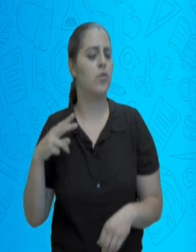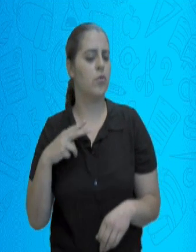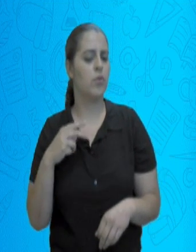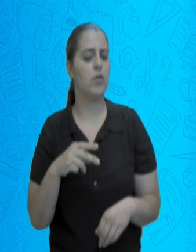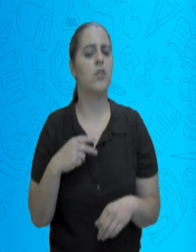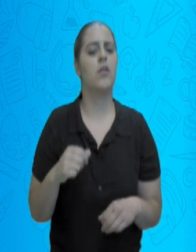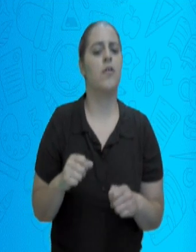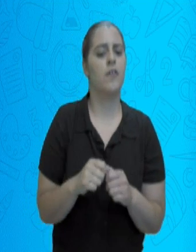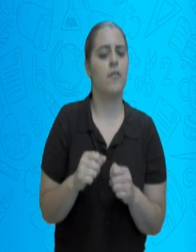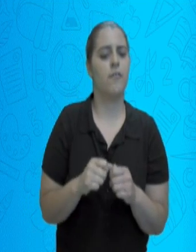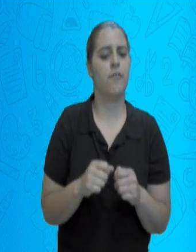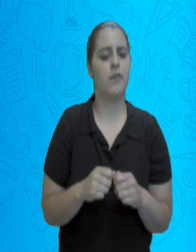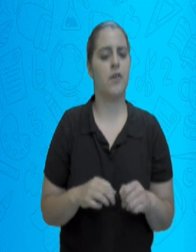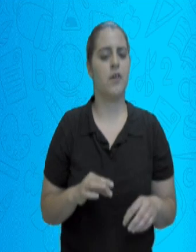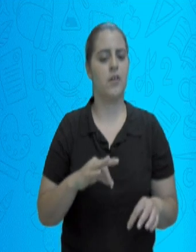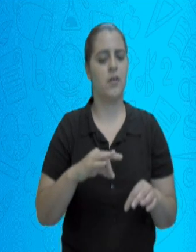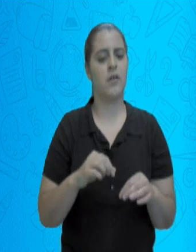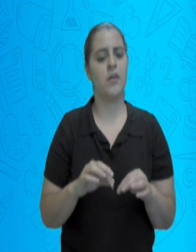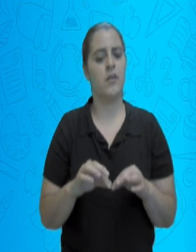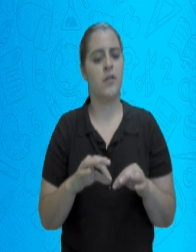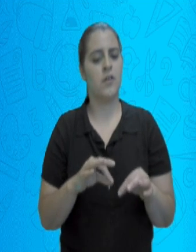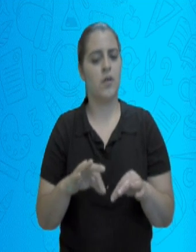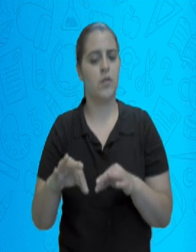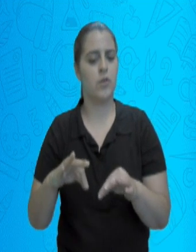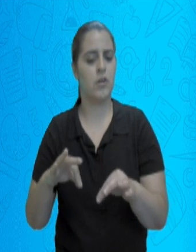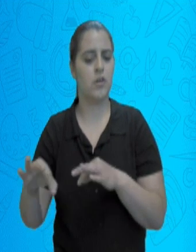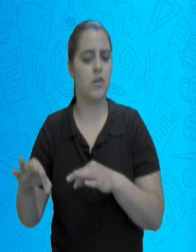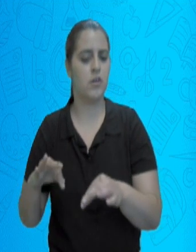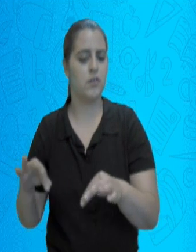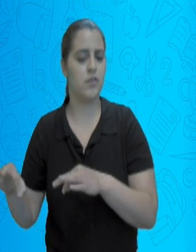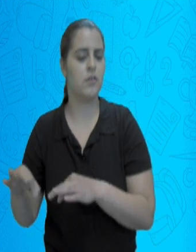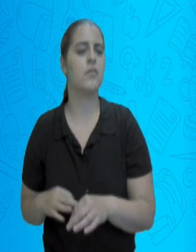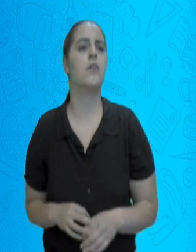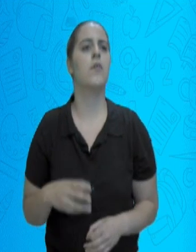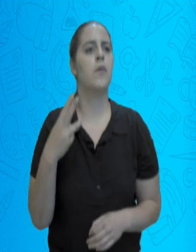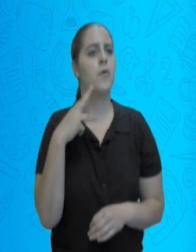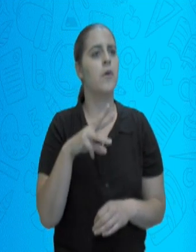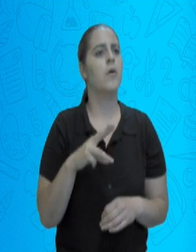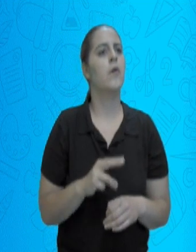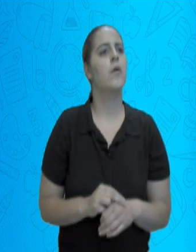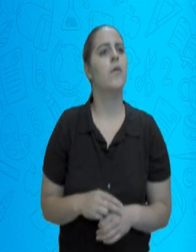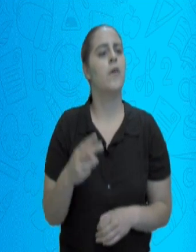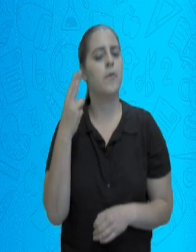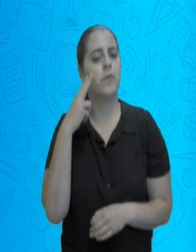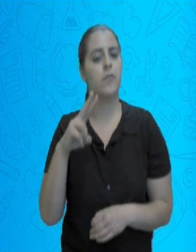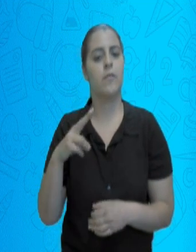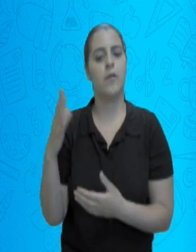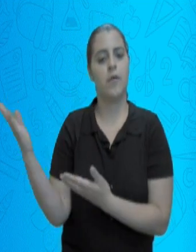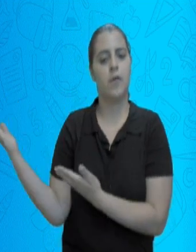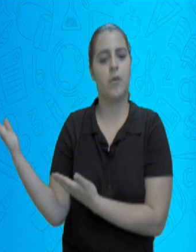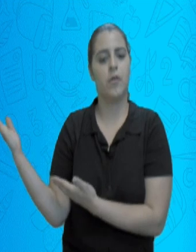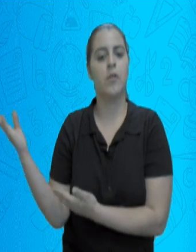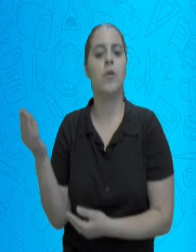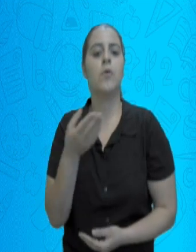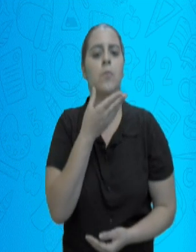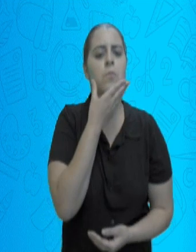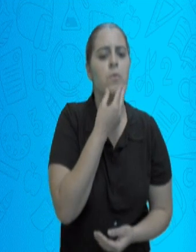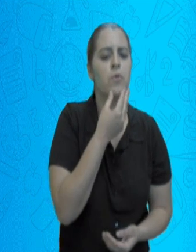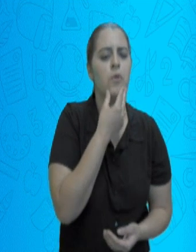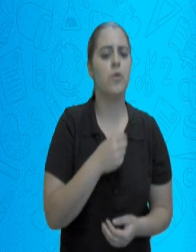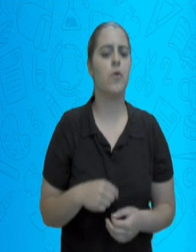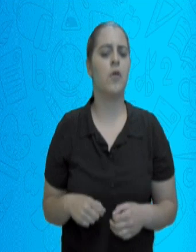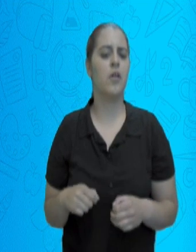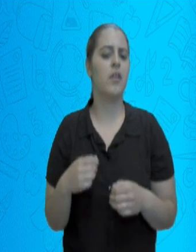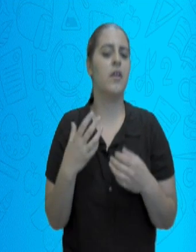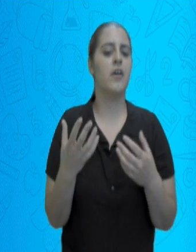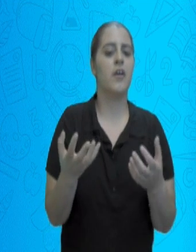e fazem a manutenção para a sua preservação. Olha lá, aqui tem um senhor, ele resolveu pintar a